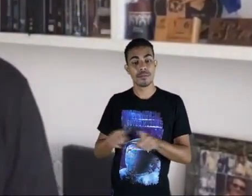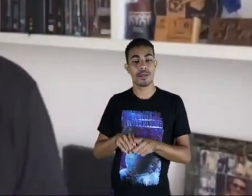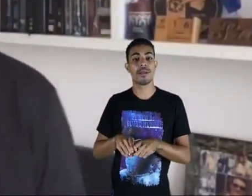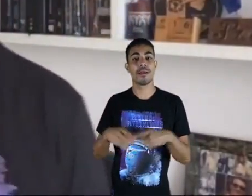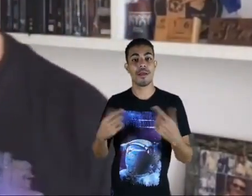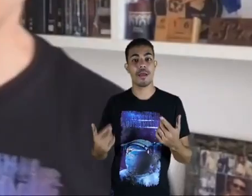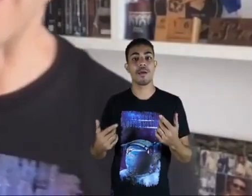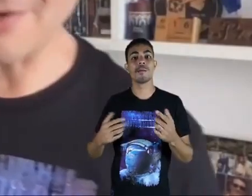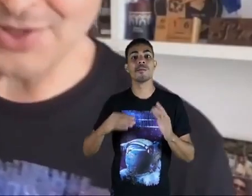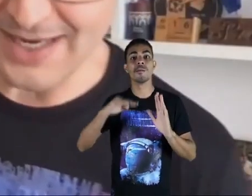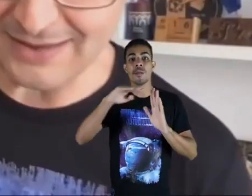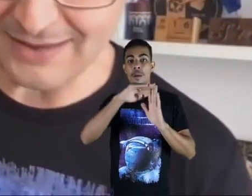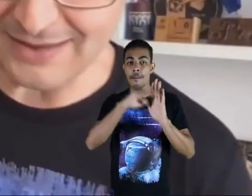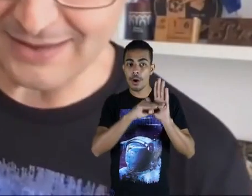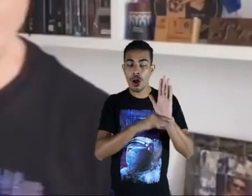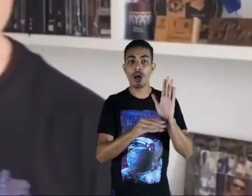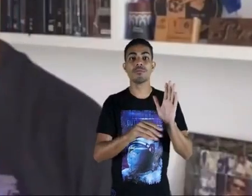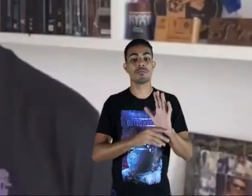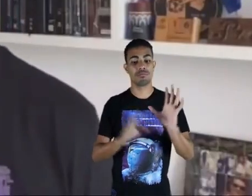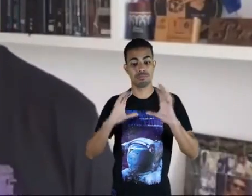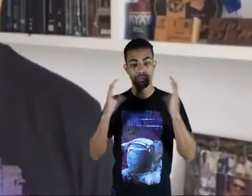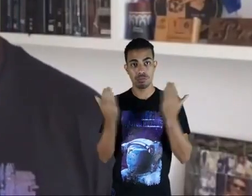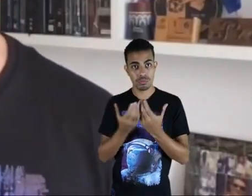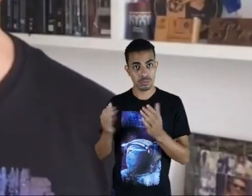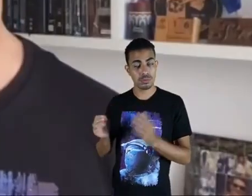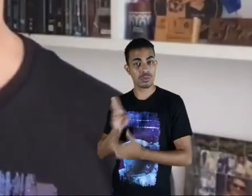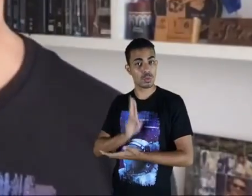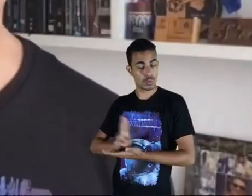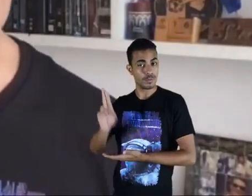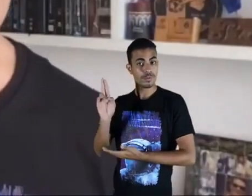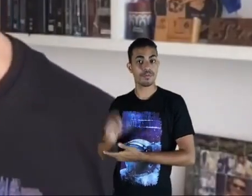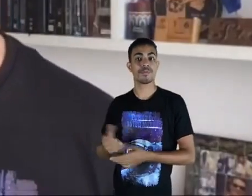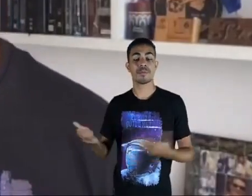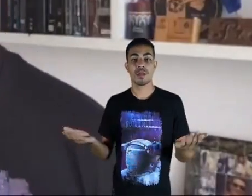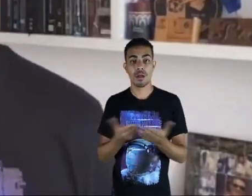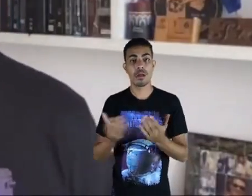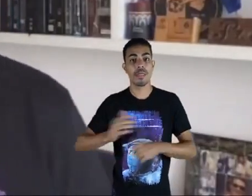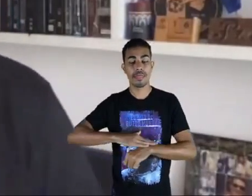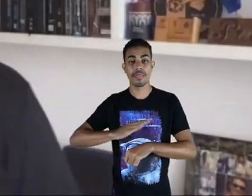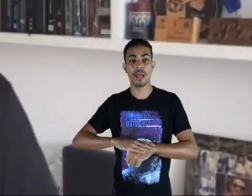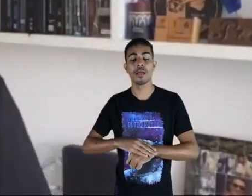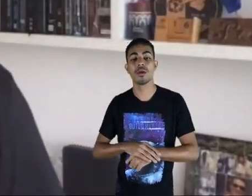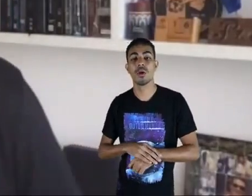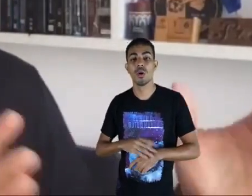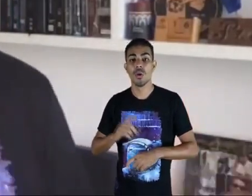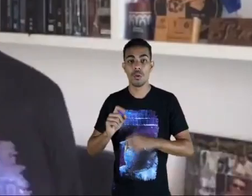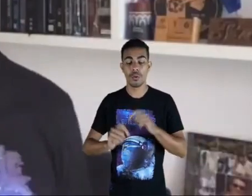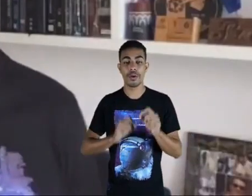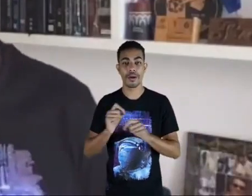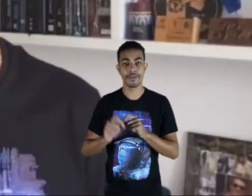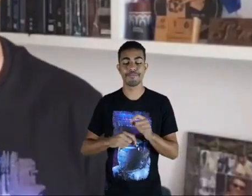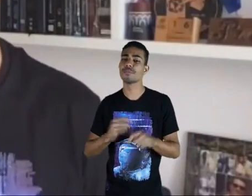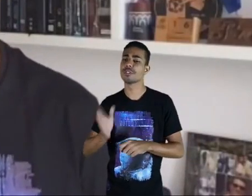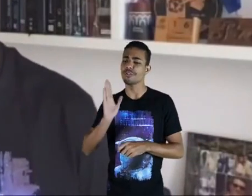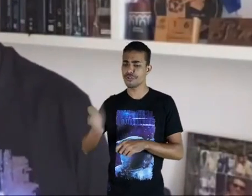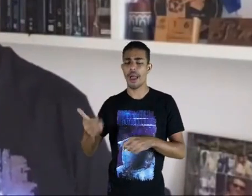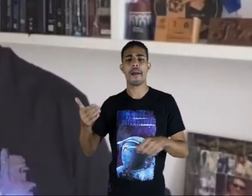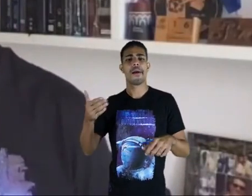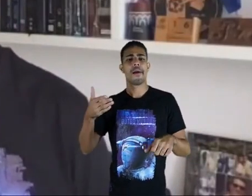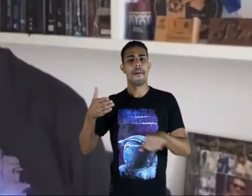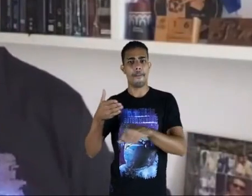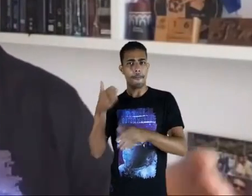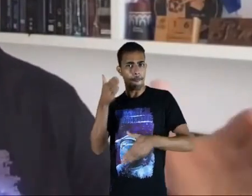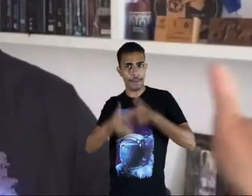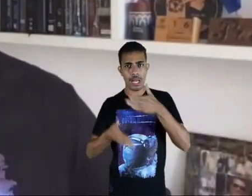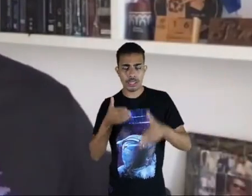desse congresso de universitários. Certamente vai ser e tem sido já uma bênção. Já participei ontem desde